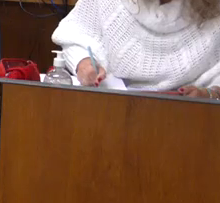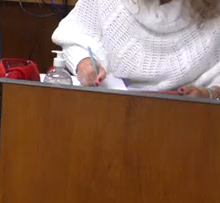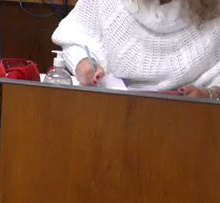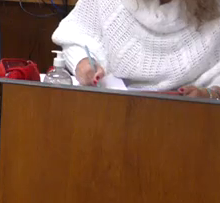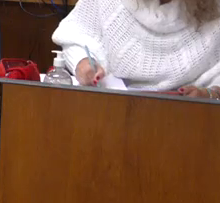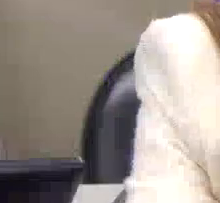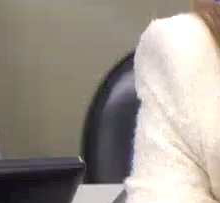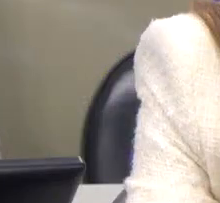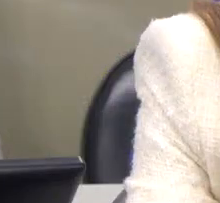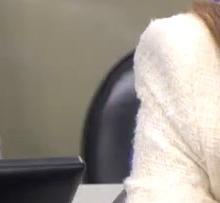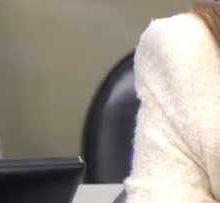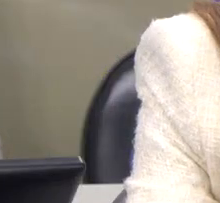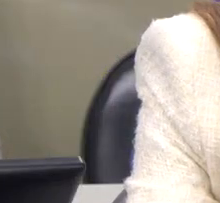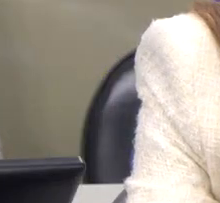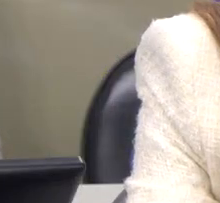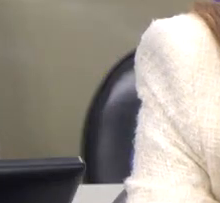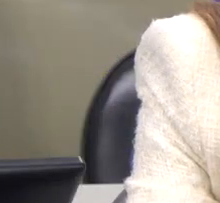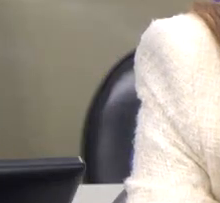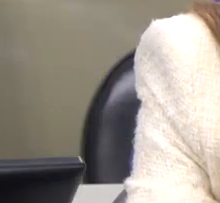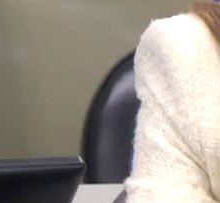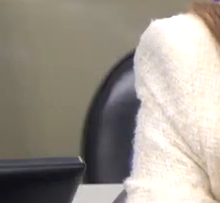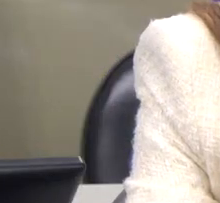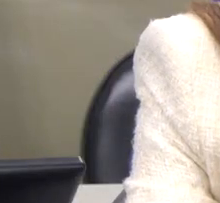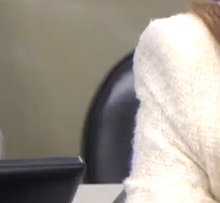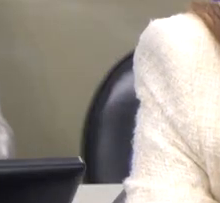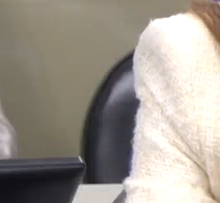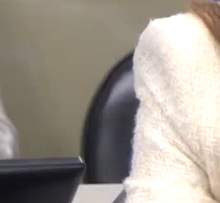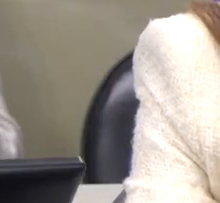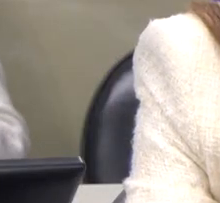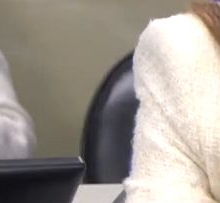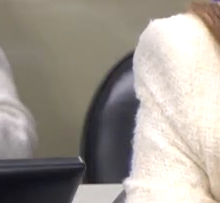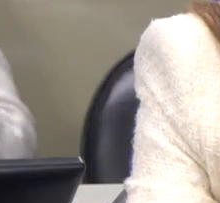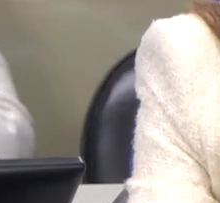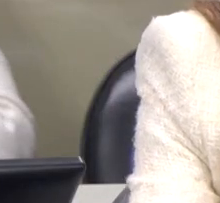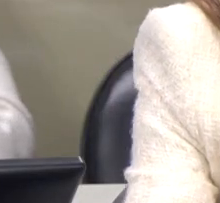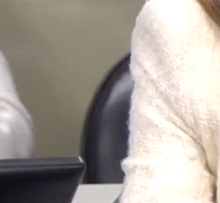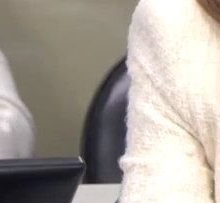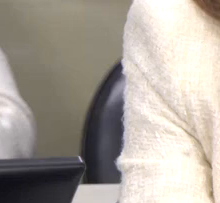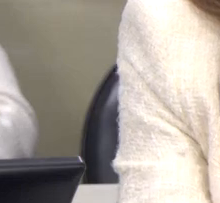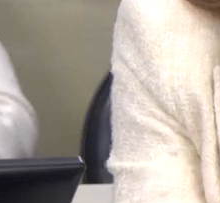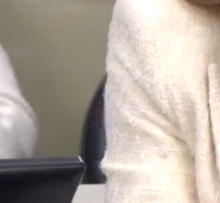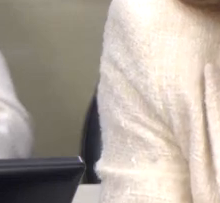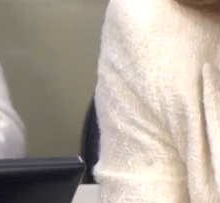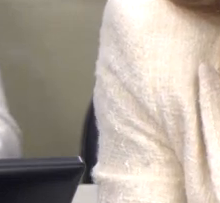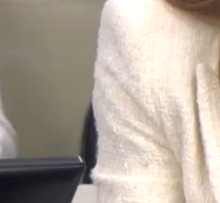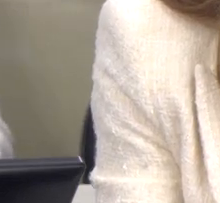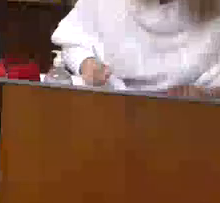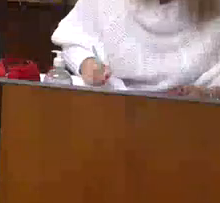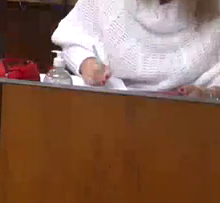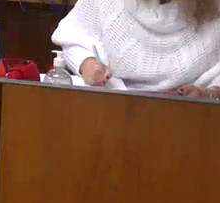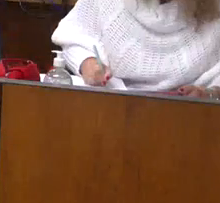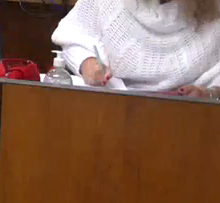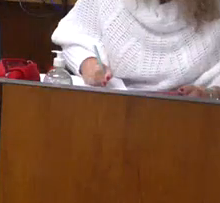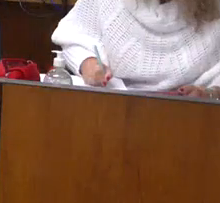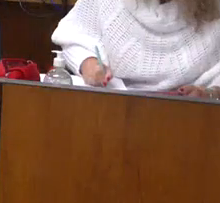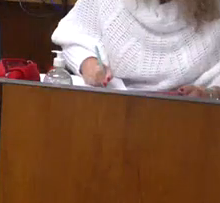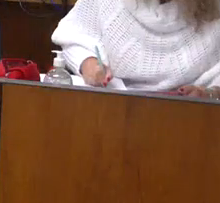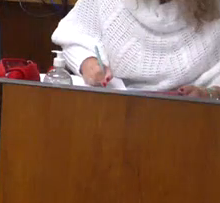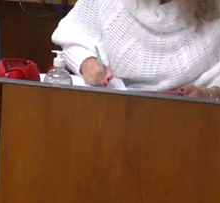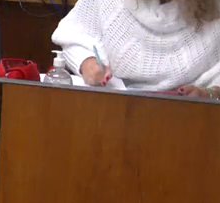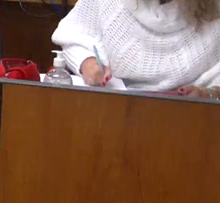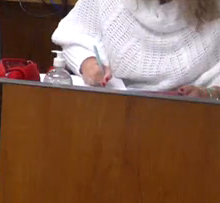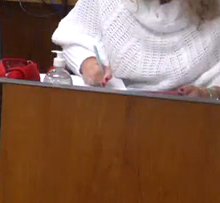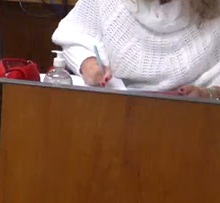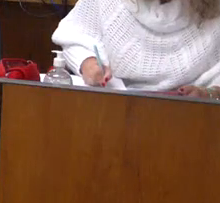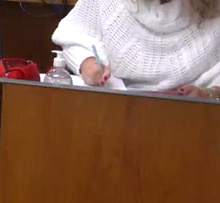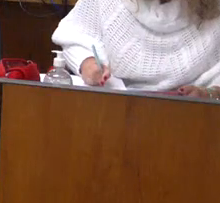Estado a respeito do trabalho deles nestes primeiros meses de 2023. Quem comanda os trabalhos da